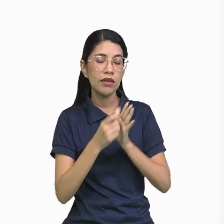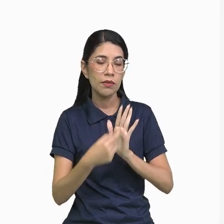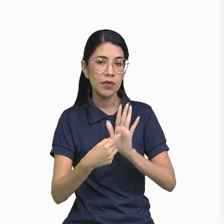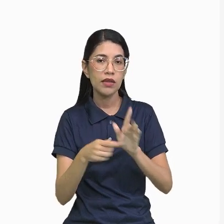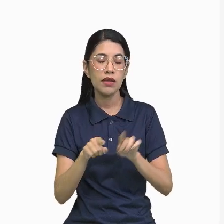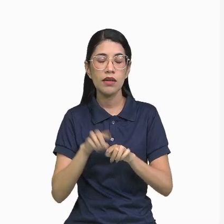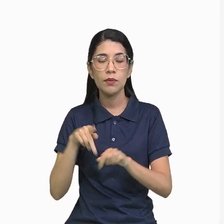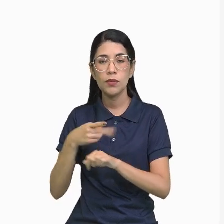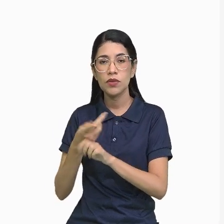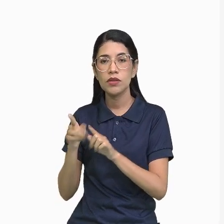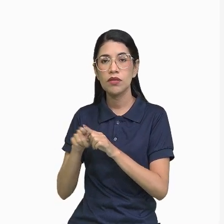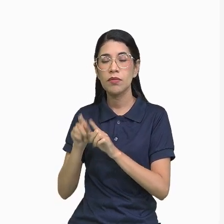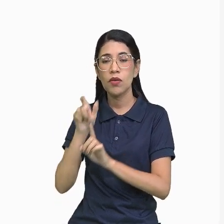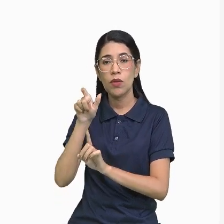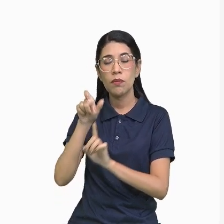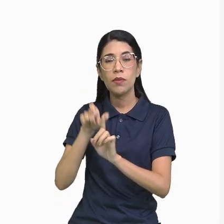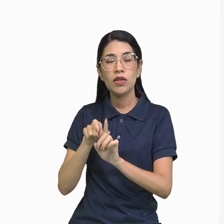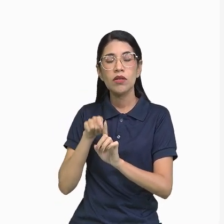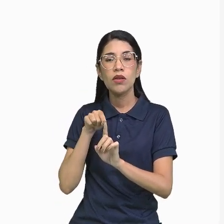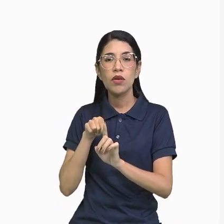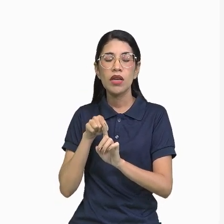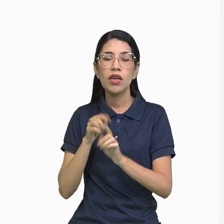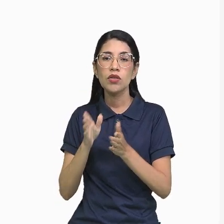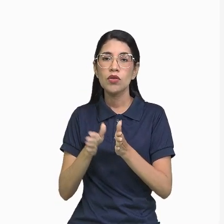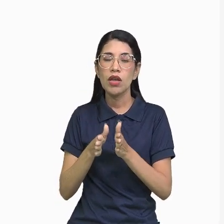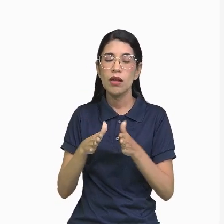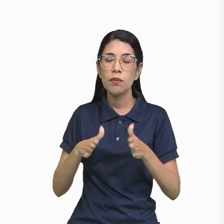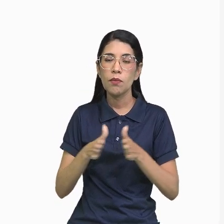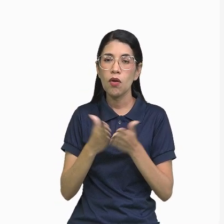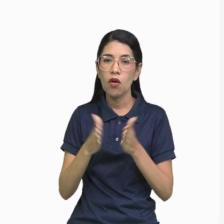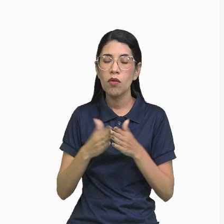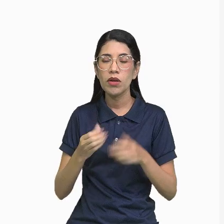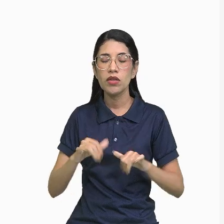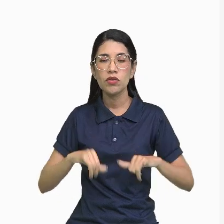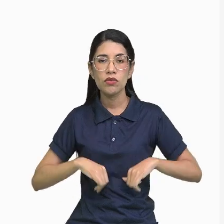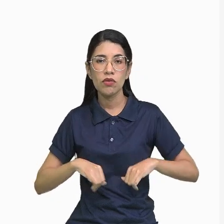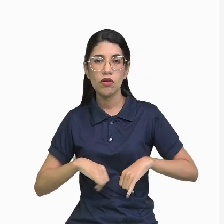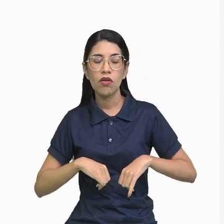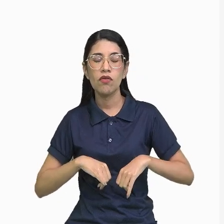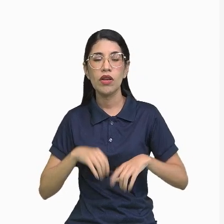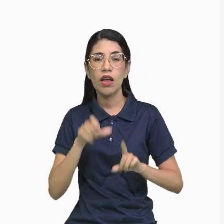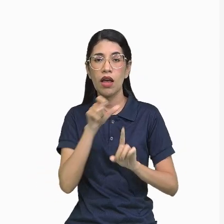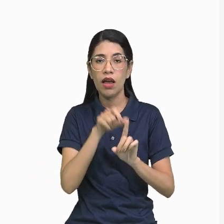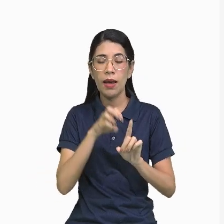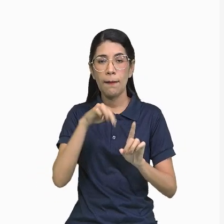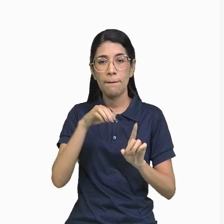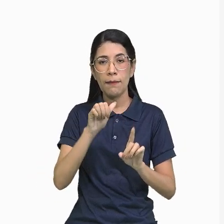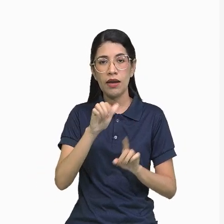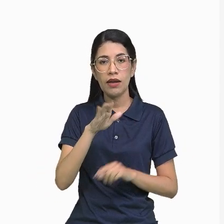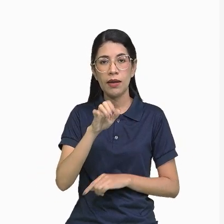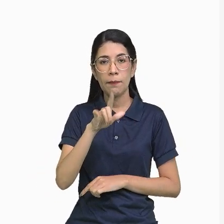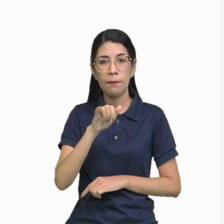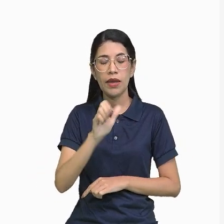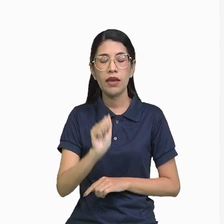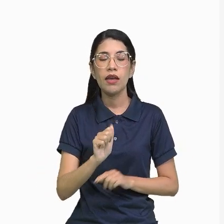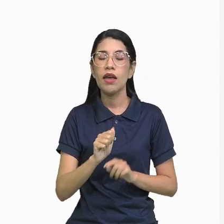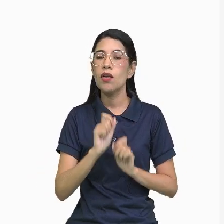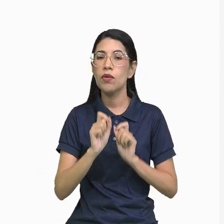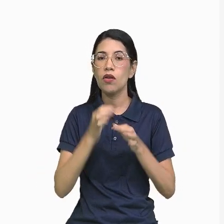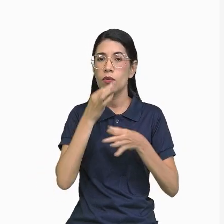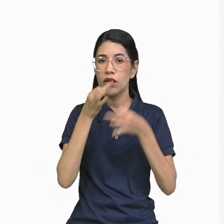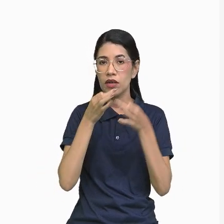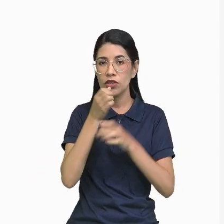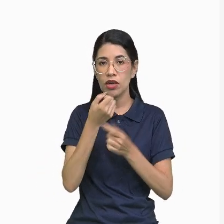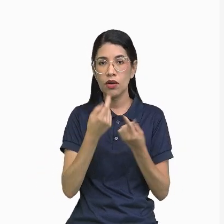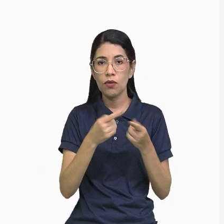nos apresenta uma personagem marginalizada, a Macabeia. E Macabeia, ela é uma crítica social. Então,